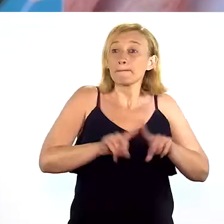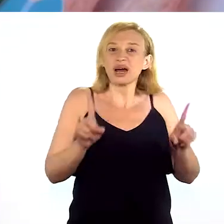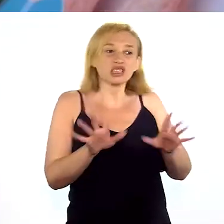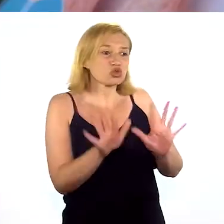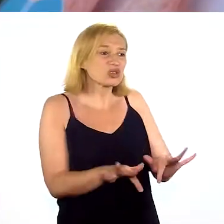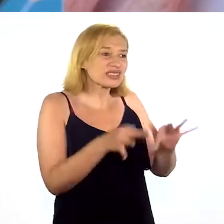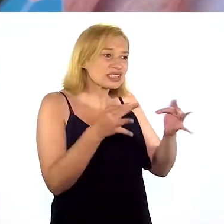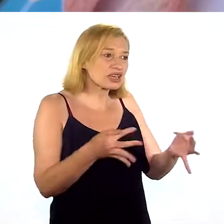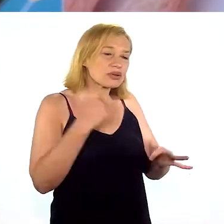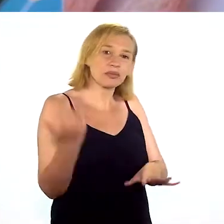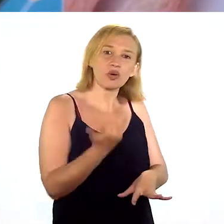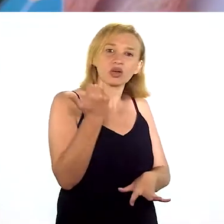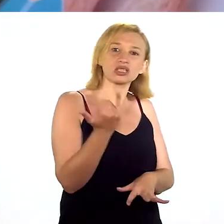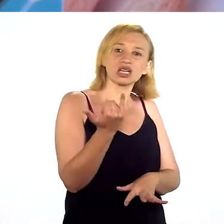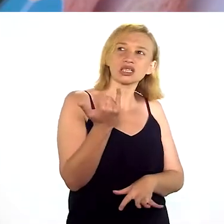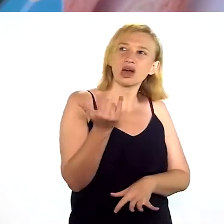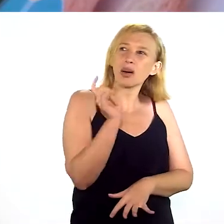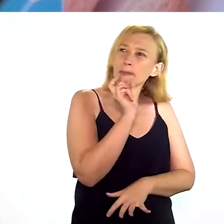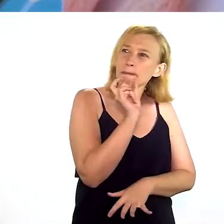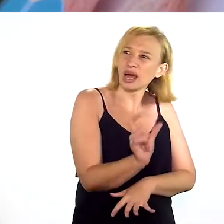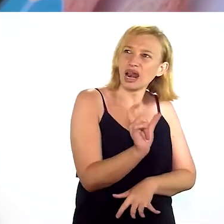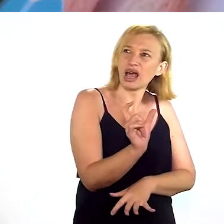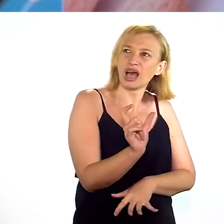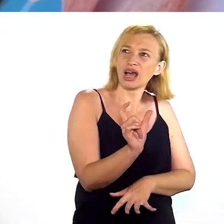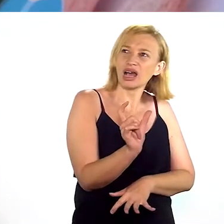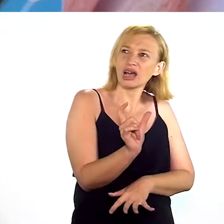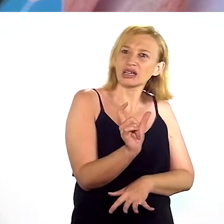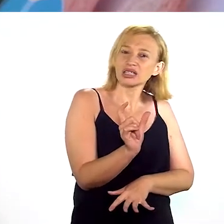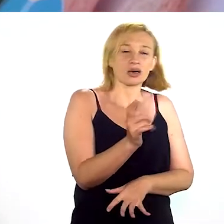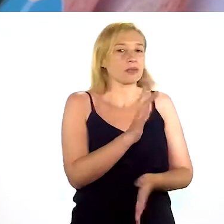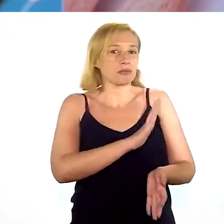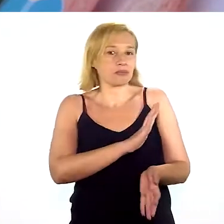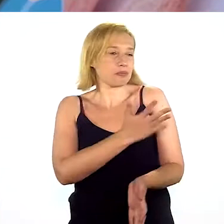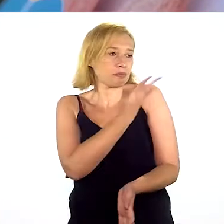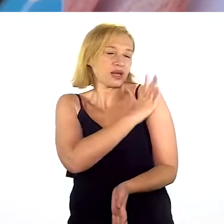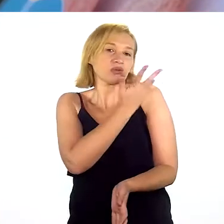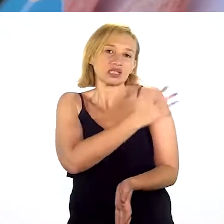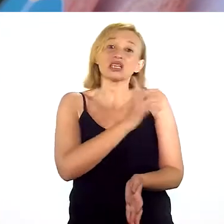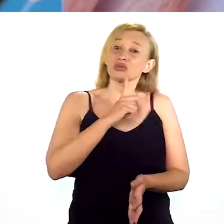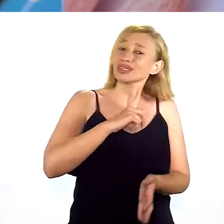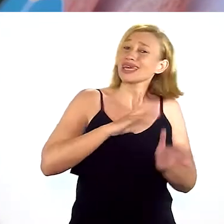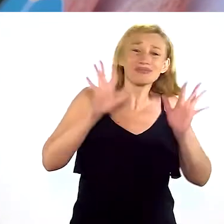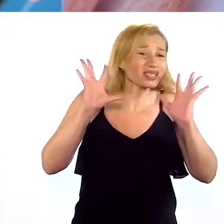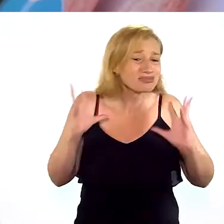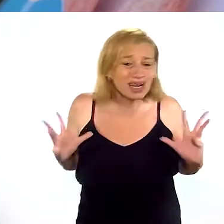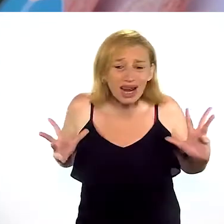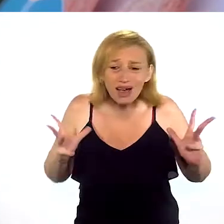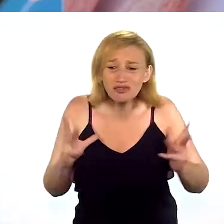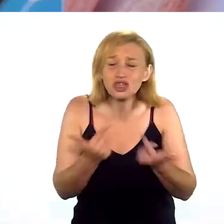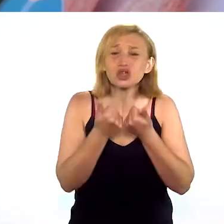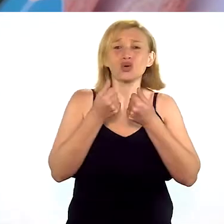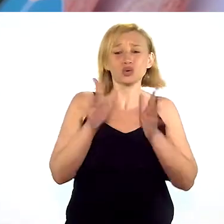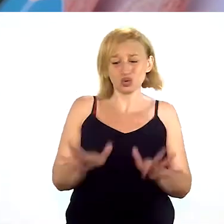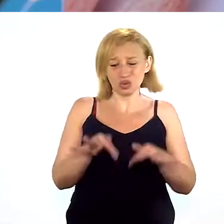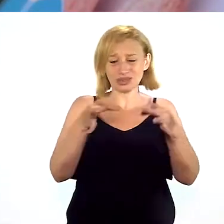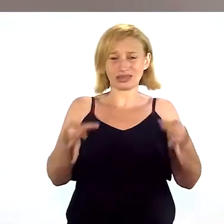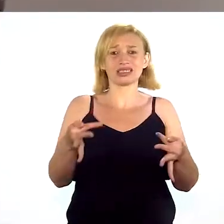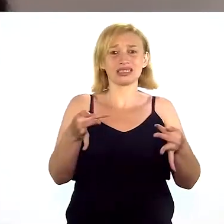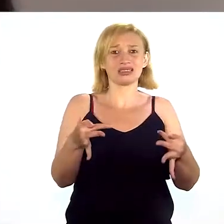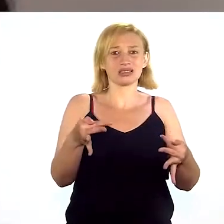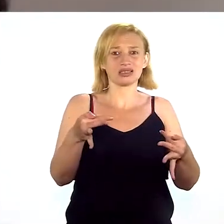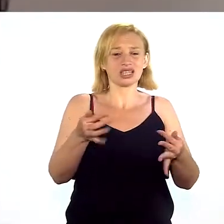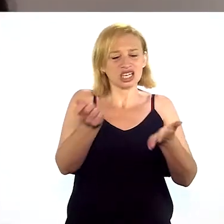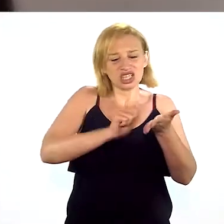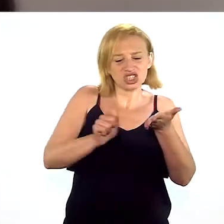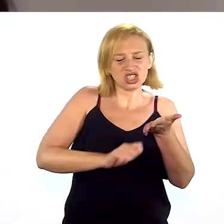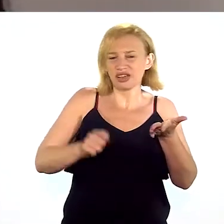mas o simples, é importante que o simples eu acho que é uma palavra que sofre muito preconceito. O simples é maravilhoso. Sim. O